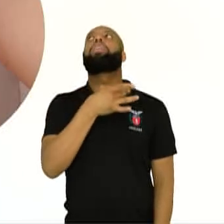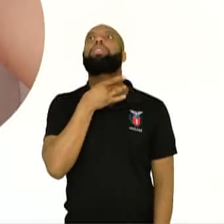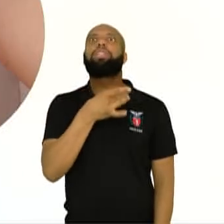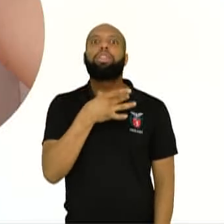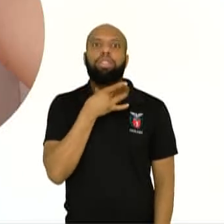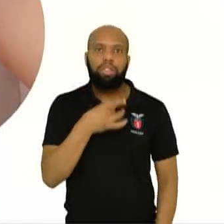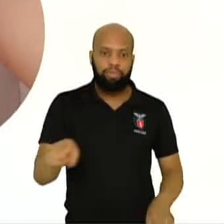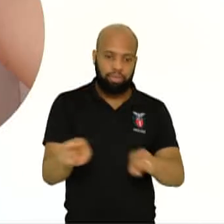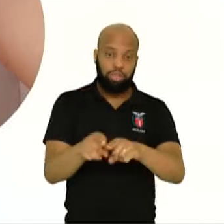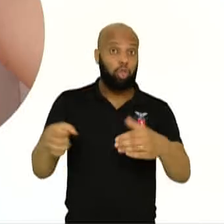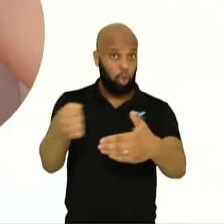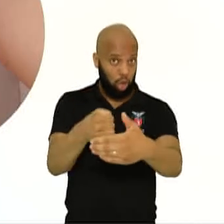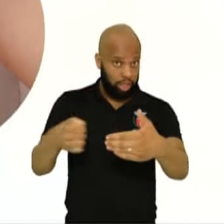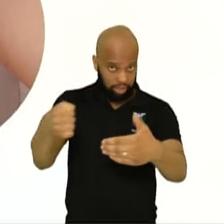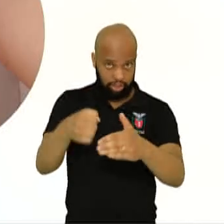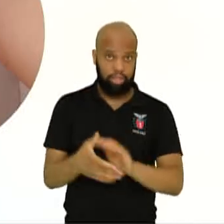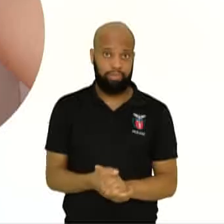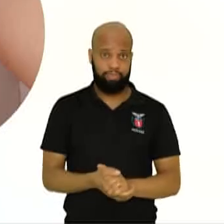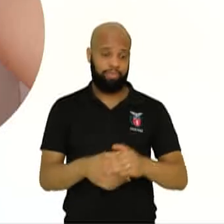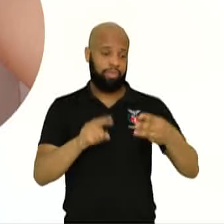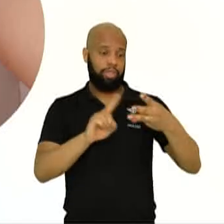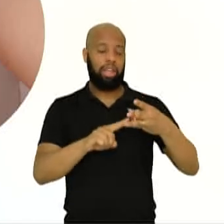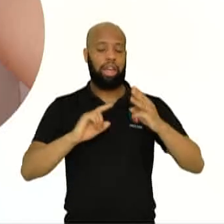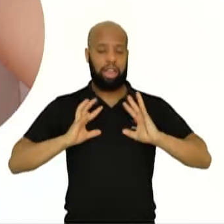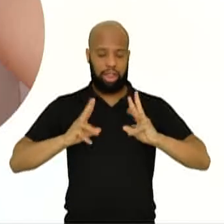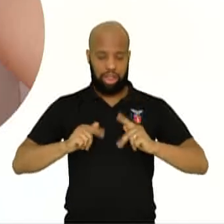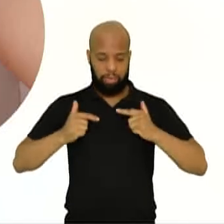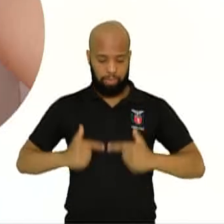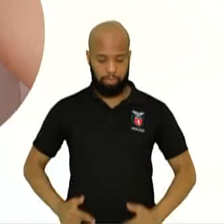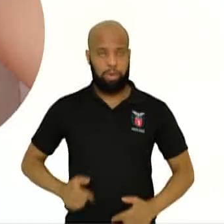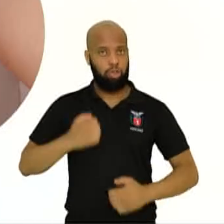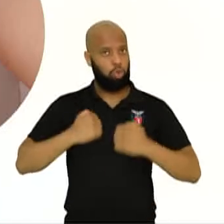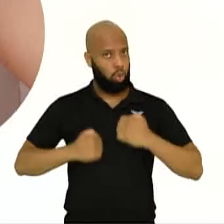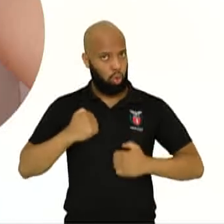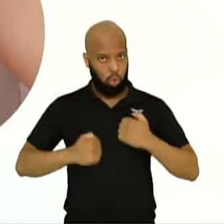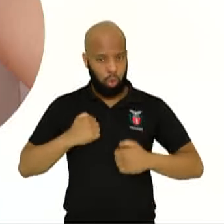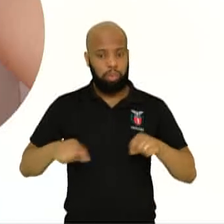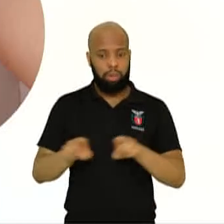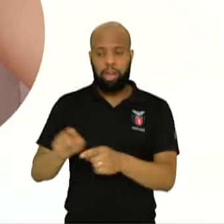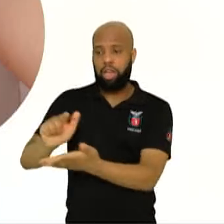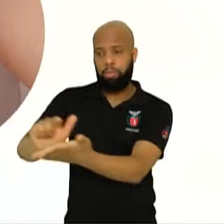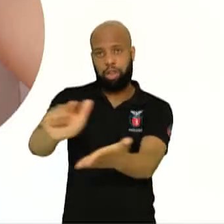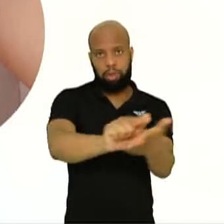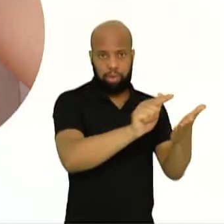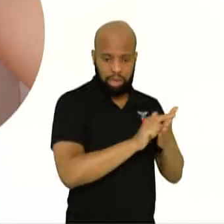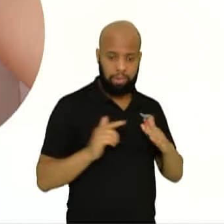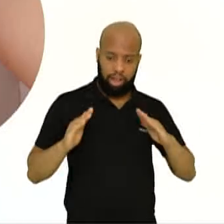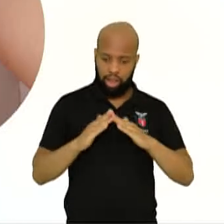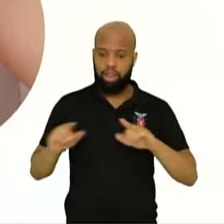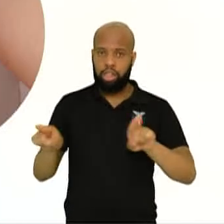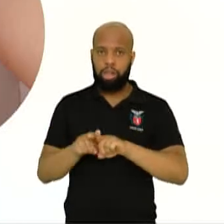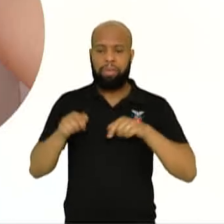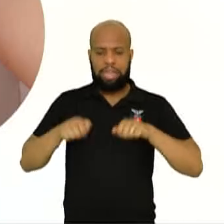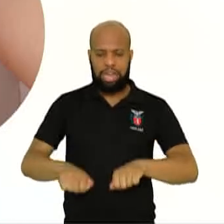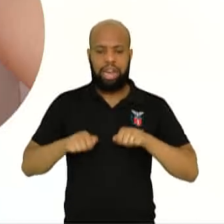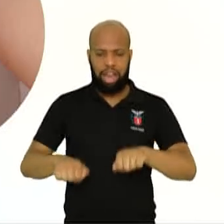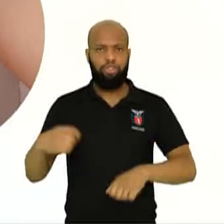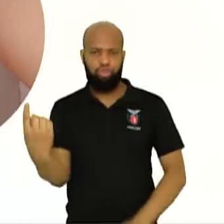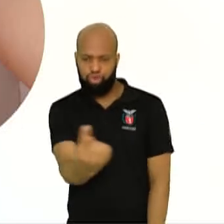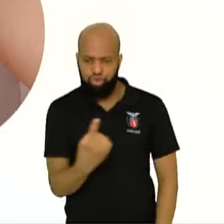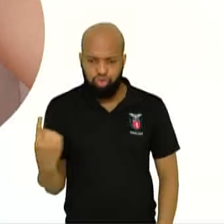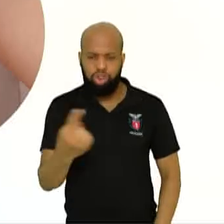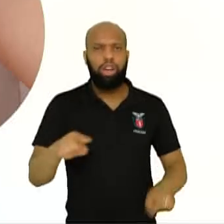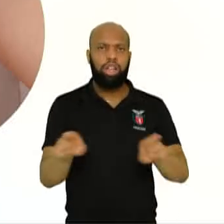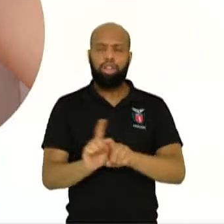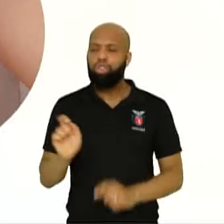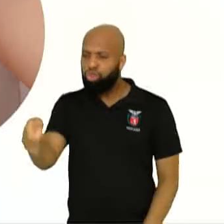físico, como eu falei para vocês, graças às variações de temperatura e de pressão. Então, são dois processos que influenciam